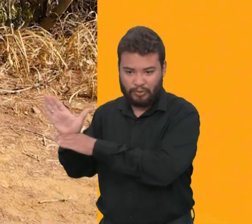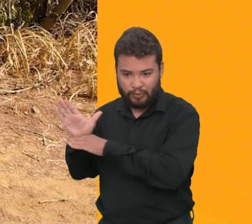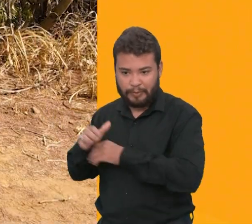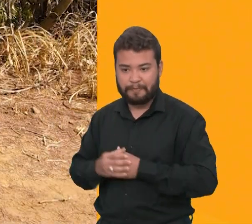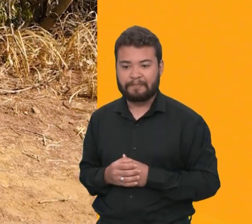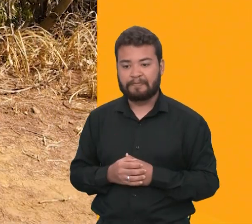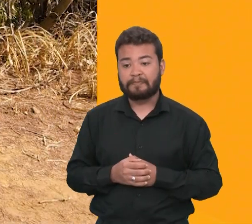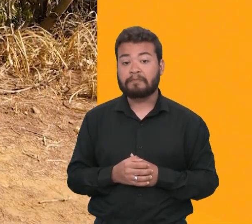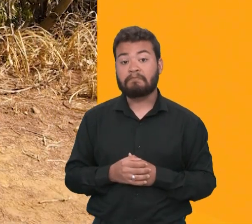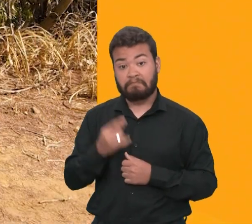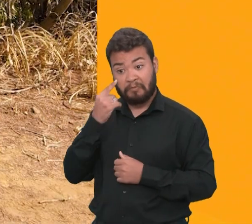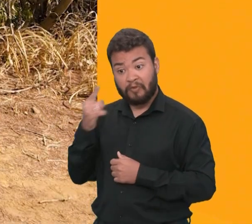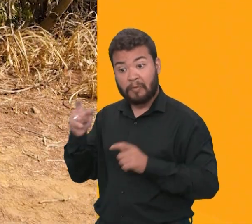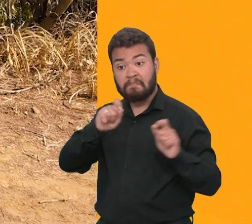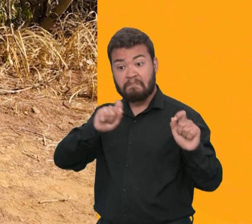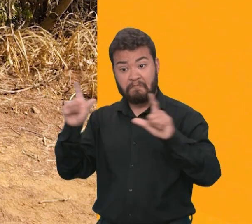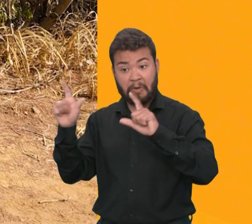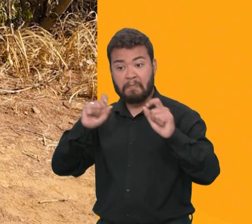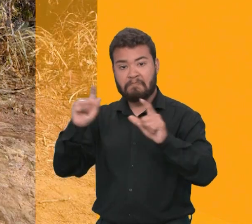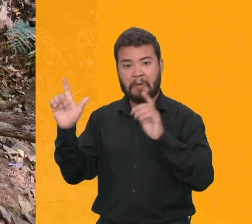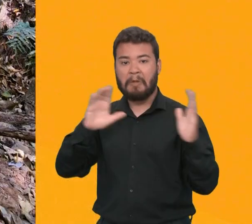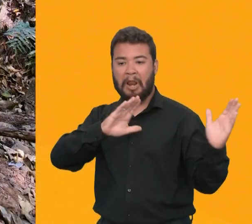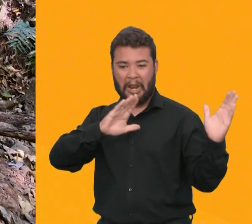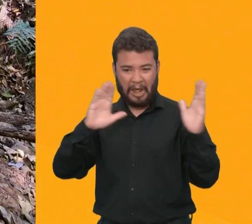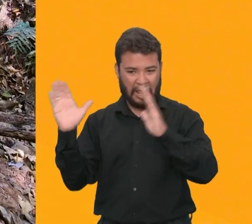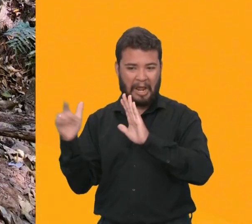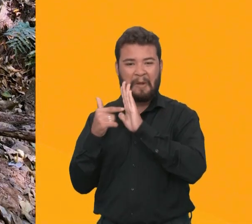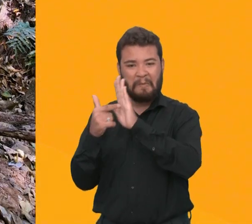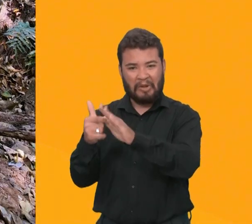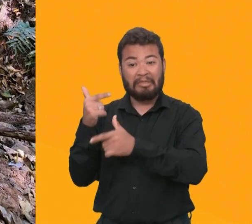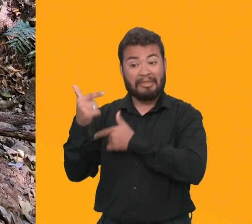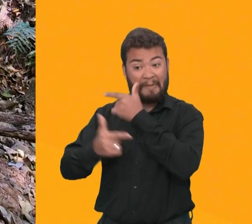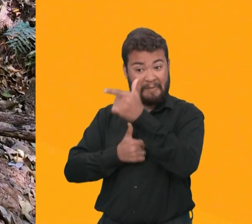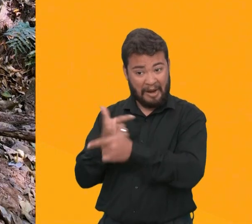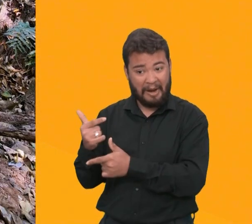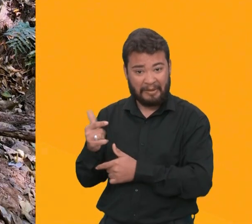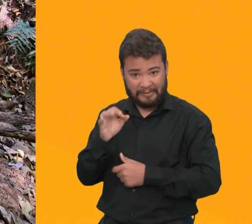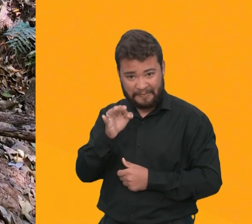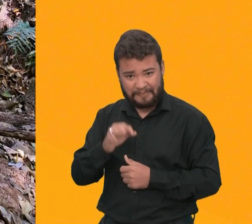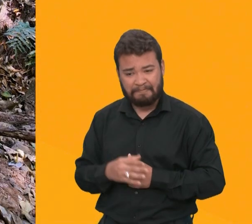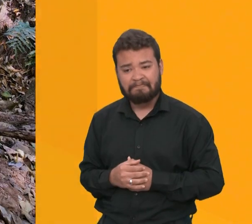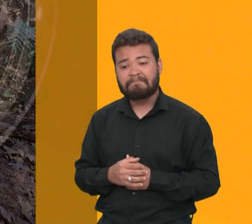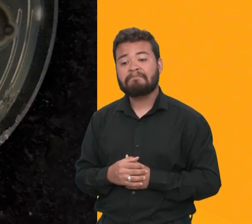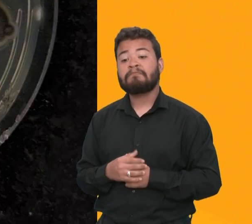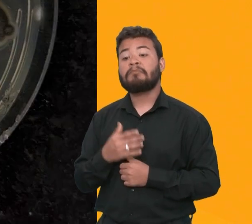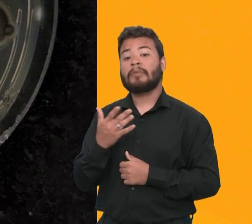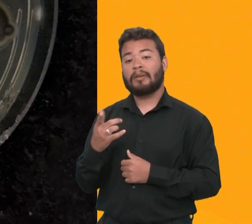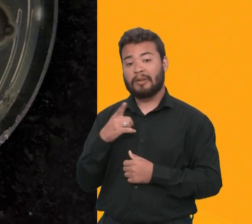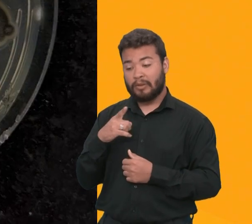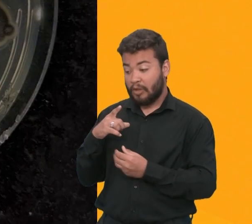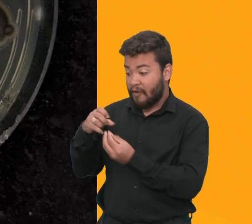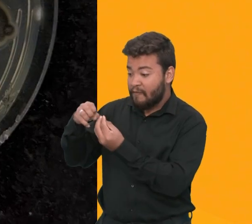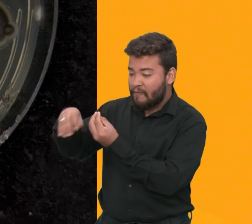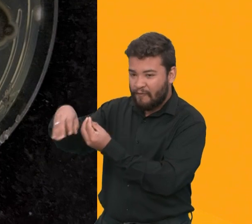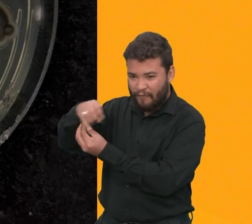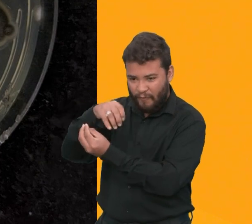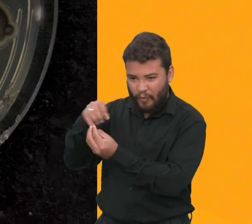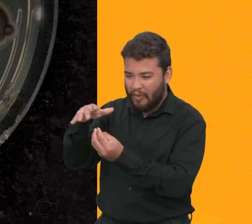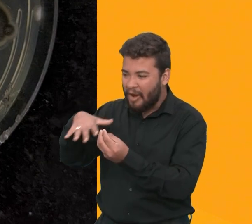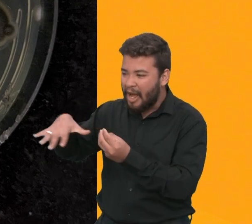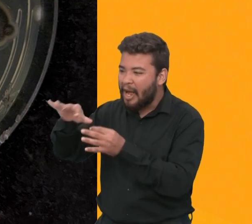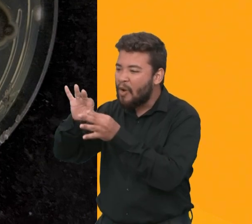já por vocês. E para combater fungos que atacam as uvas, principalmente,